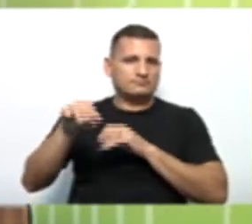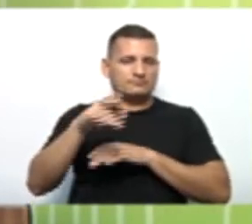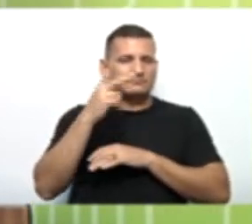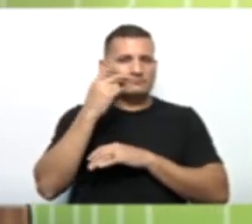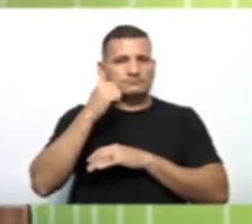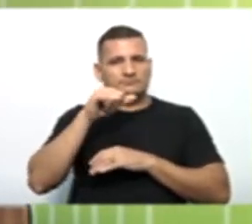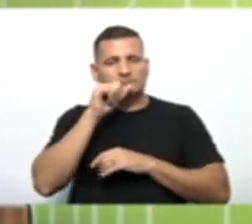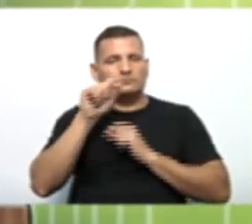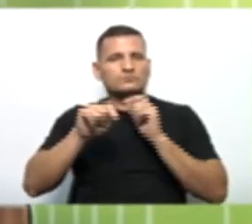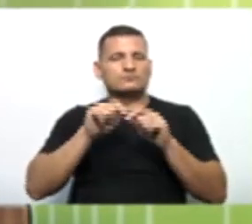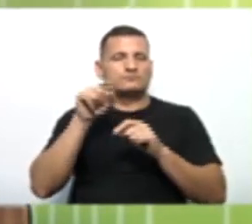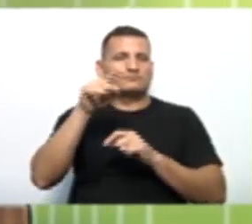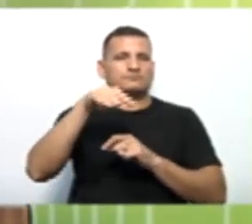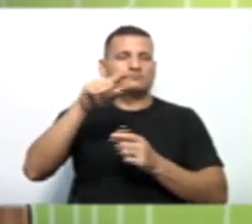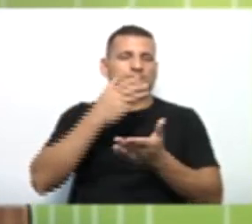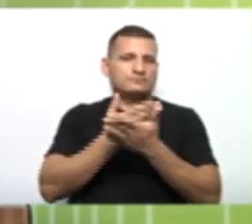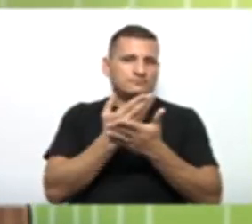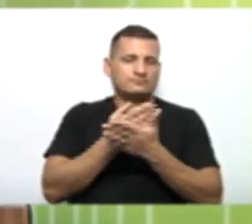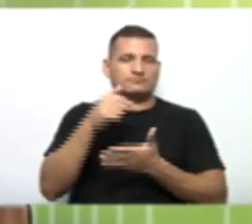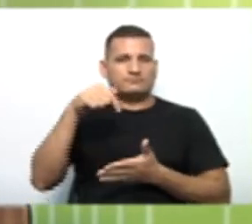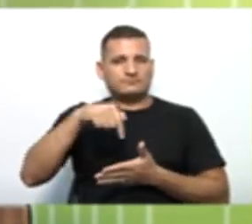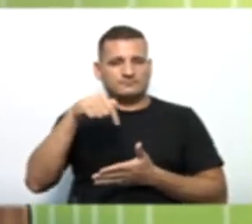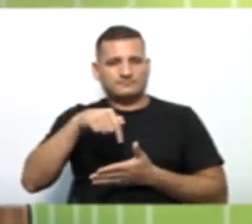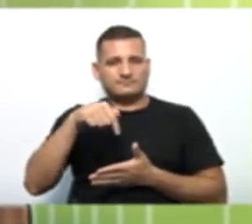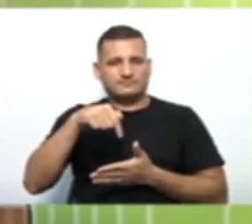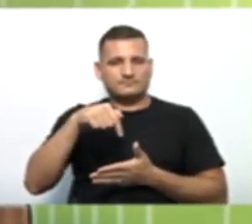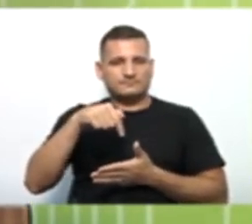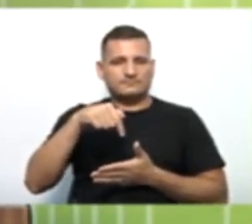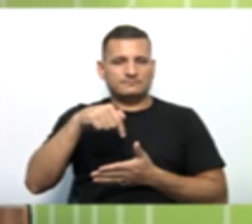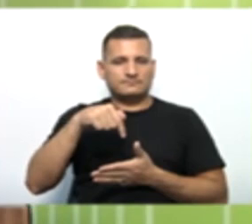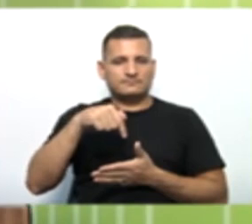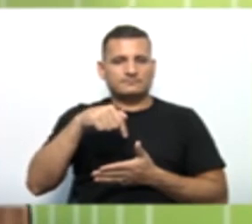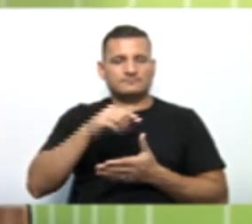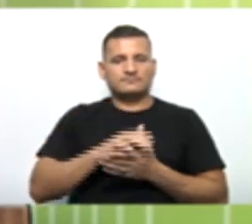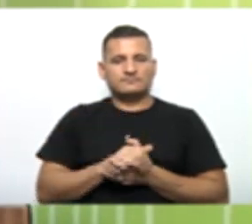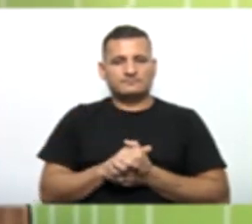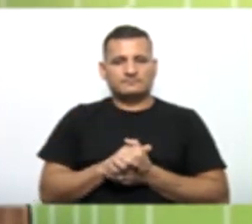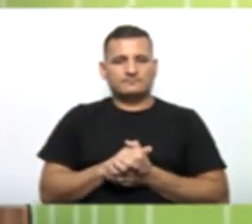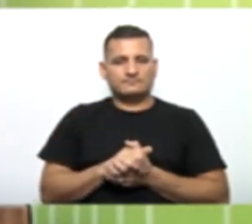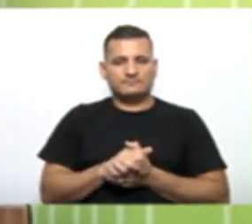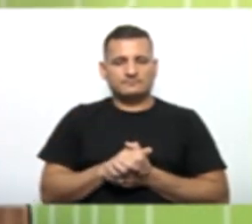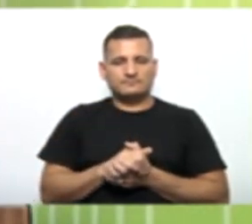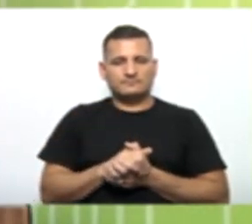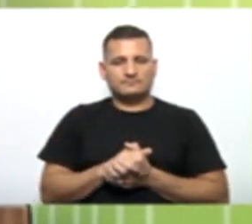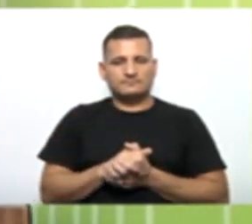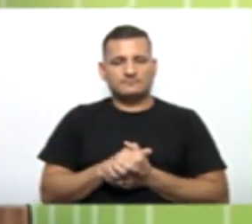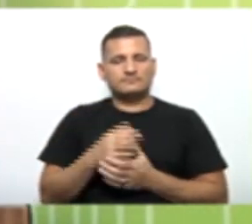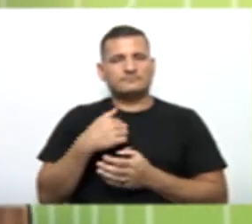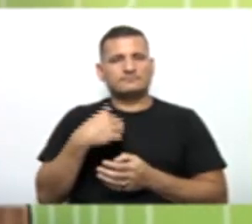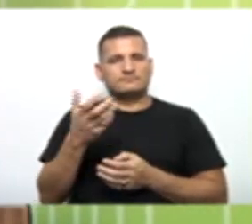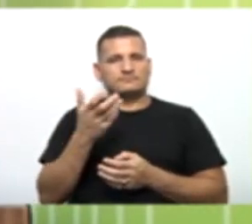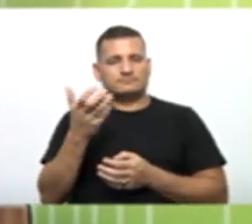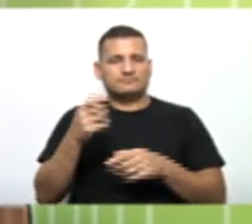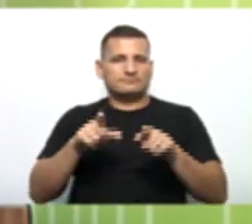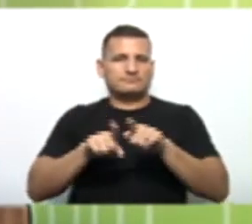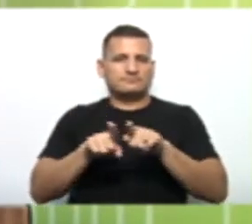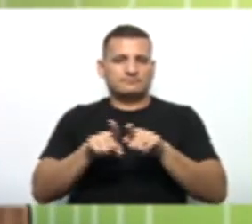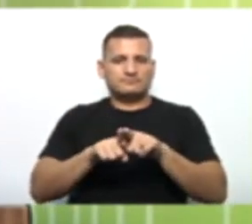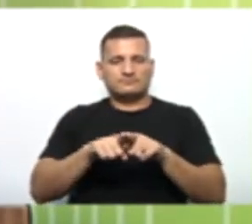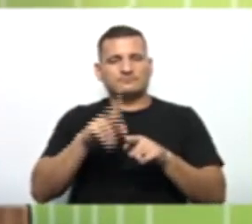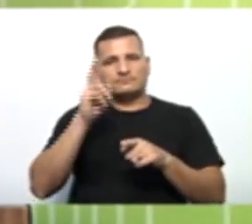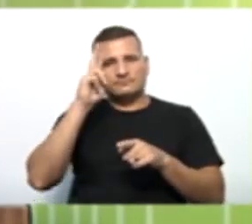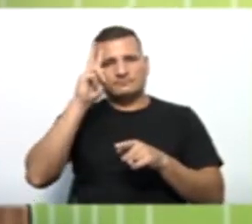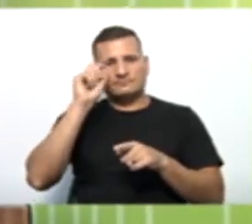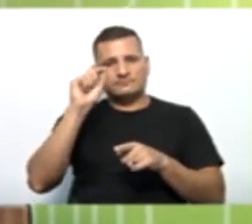pais aquilo que vocês estudaram conosco aqui é durante essa aula e eu quero também enfatizam algo que é extremamente